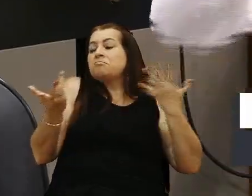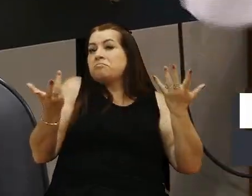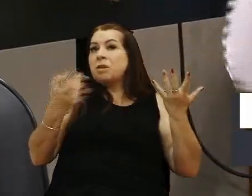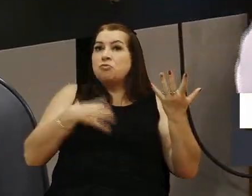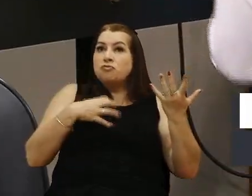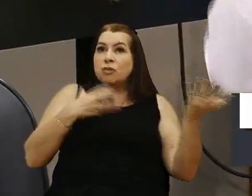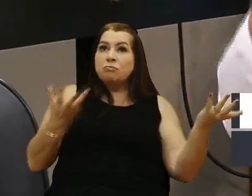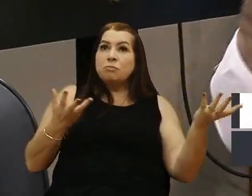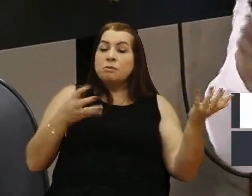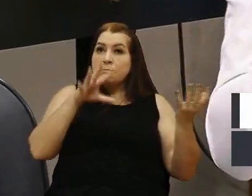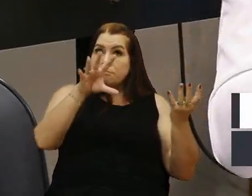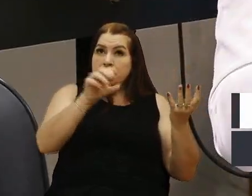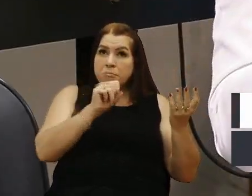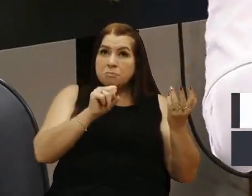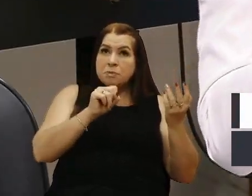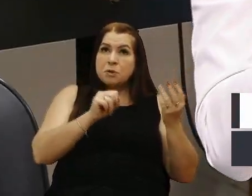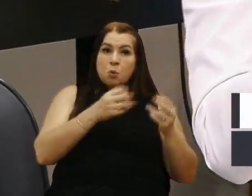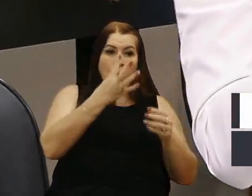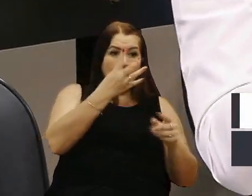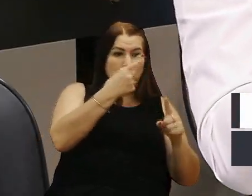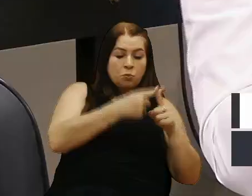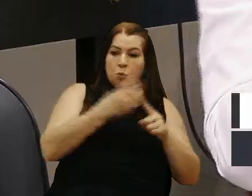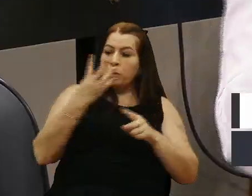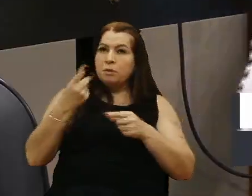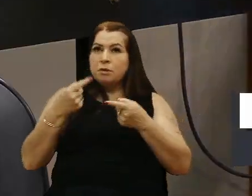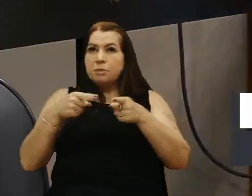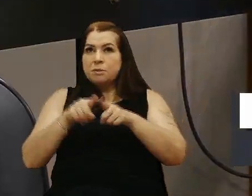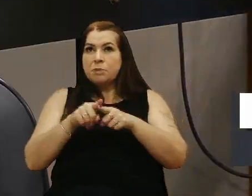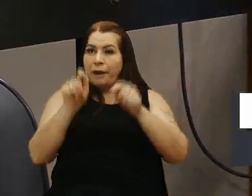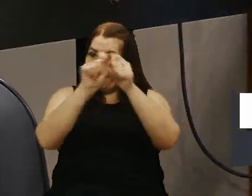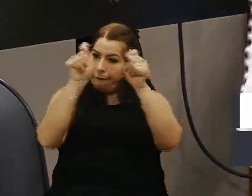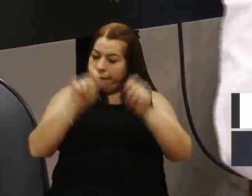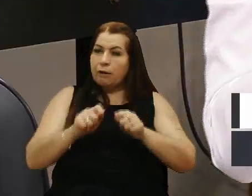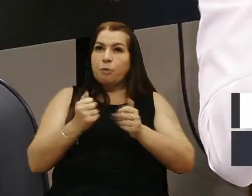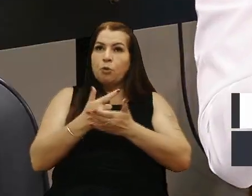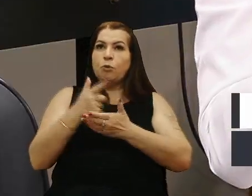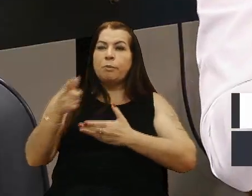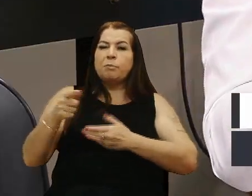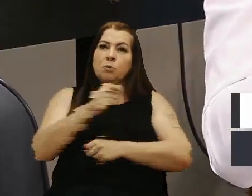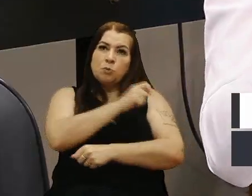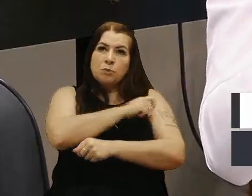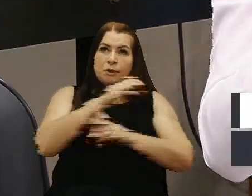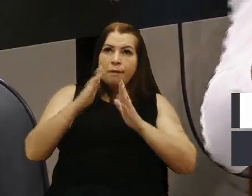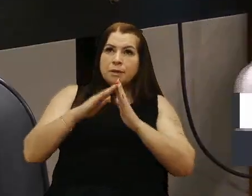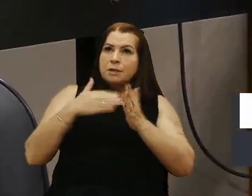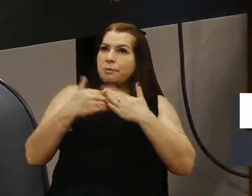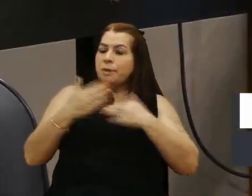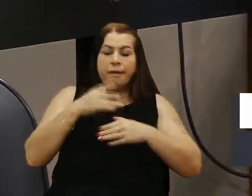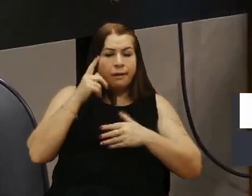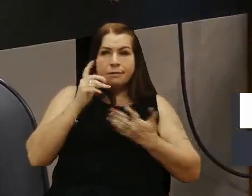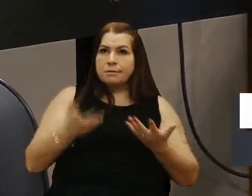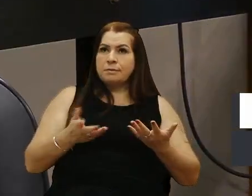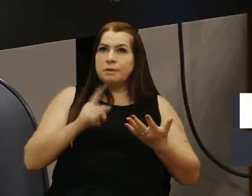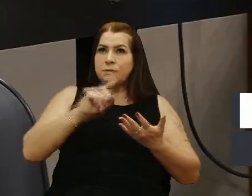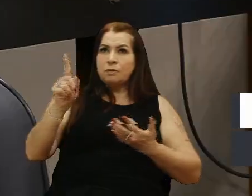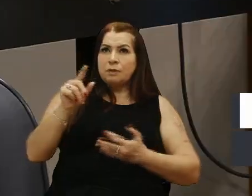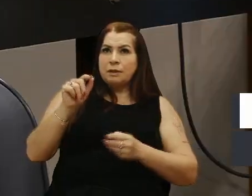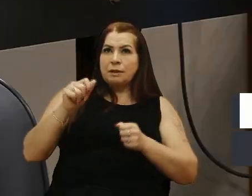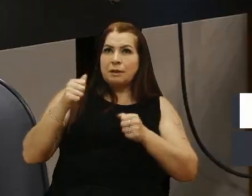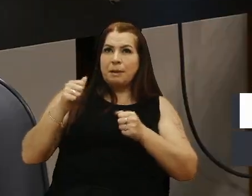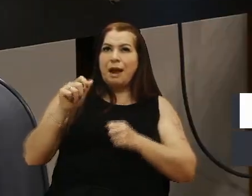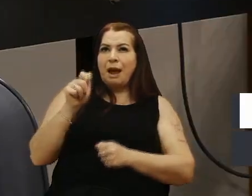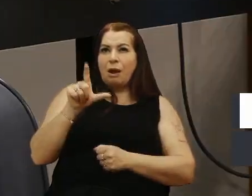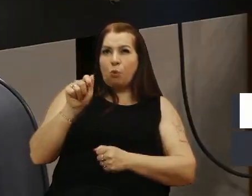Se tiver que pegar uma 4x4, fazer uma parceria com a Grale, compra para buscar o aluno em casa. Não interessa. Eu estive lá no Alto de Galópolis